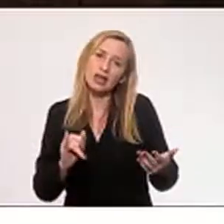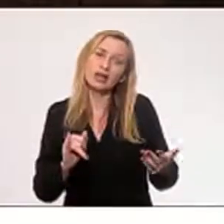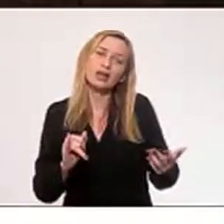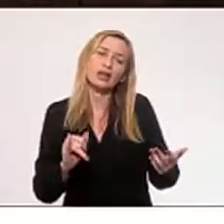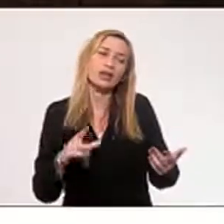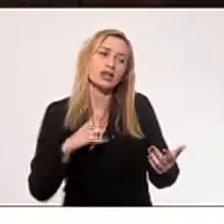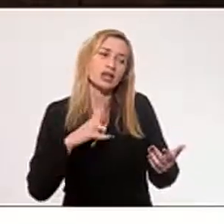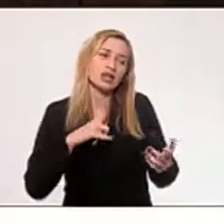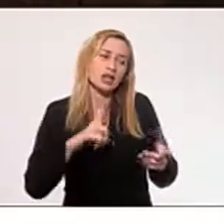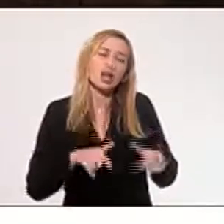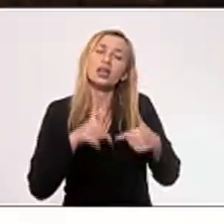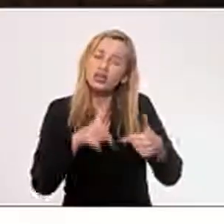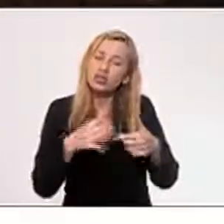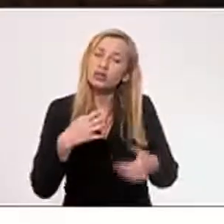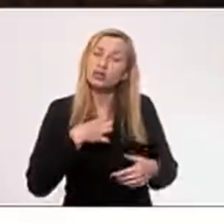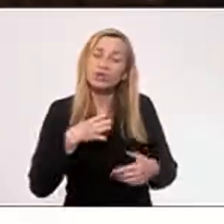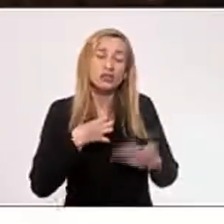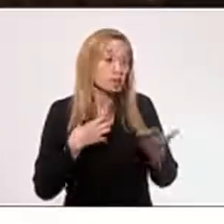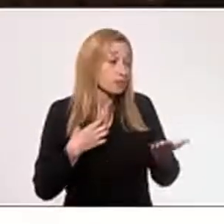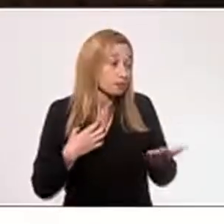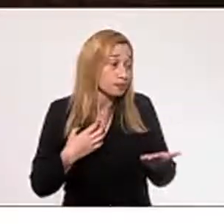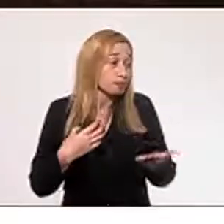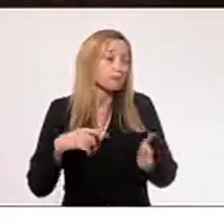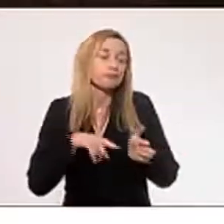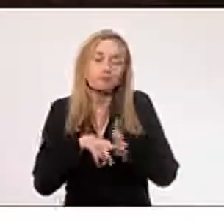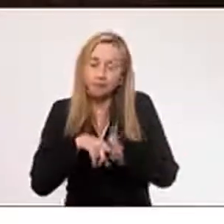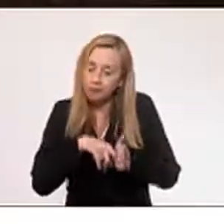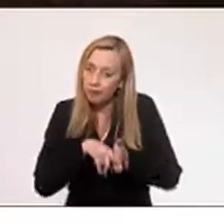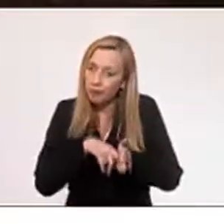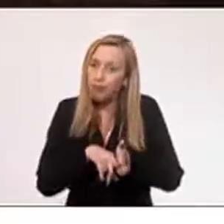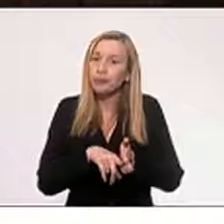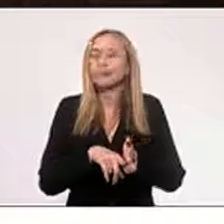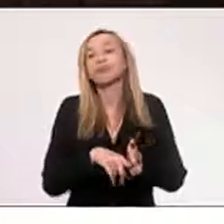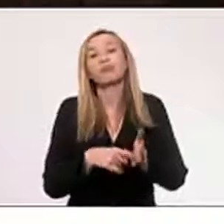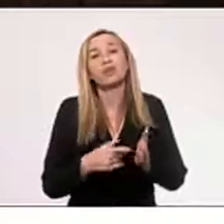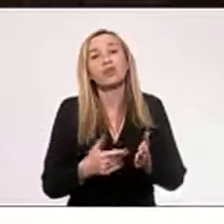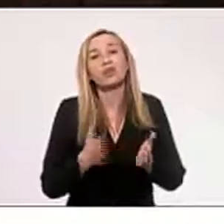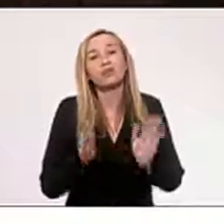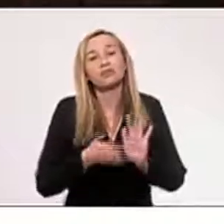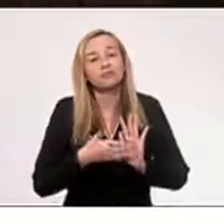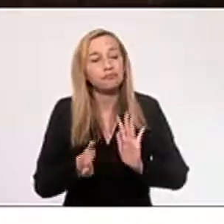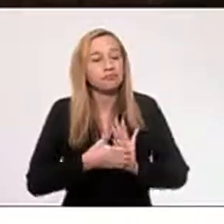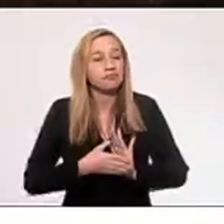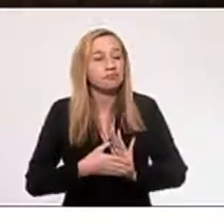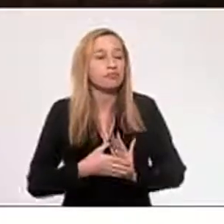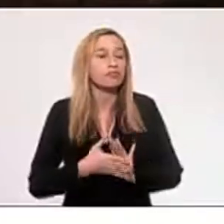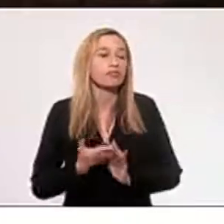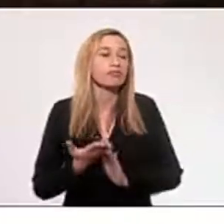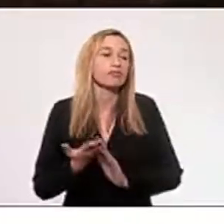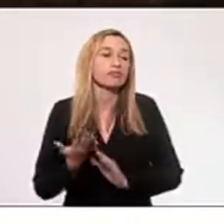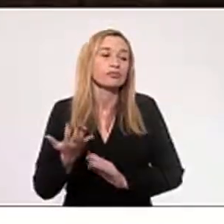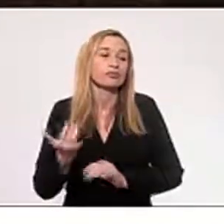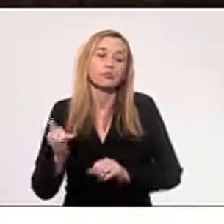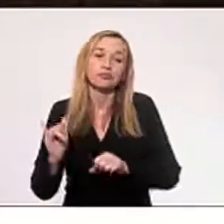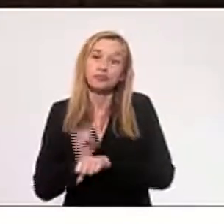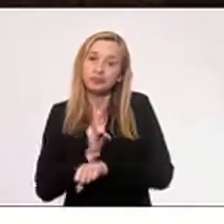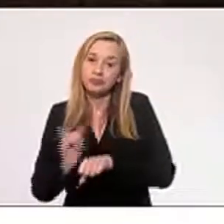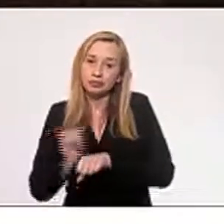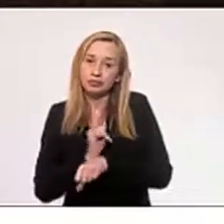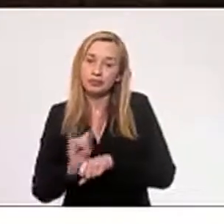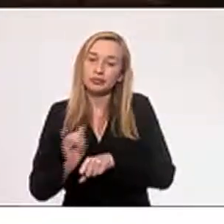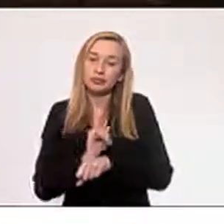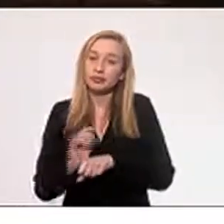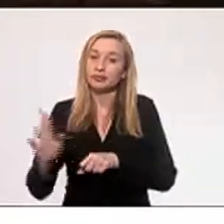tem atuado no sentido de fiscalizar, investigar e propor alternativas para as nossas universidades